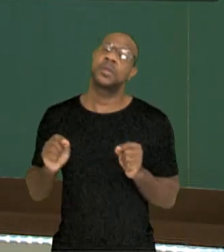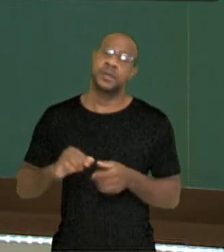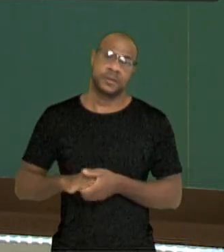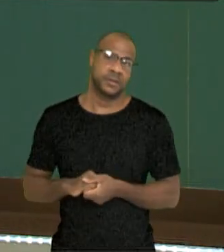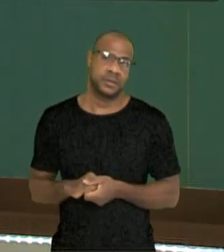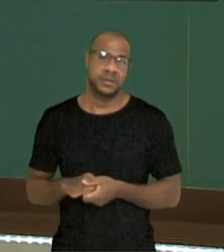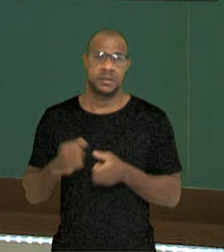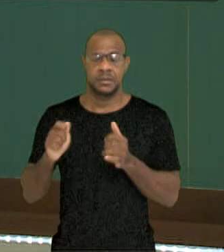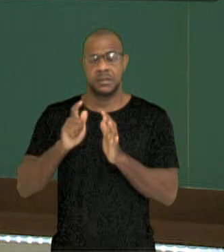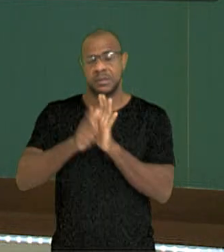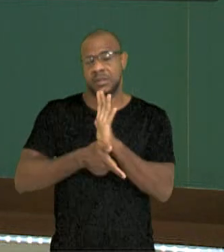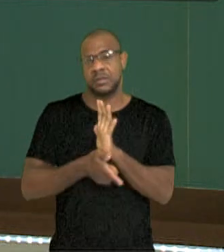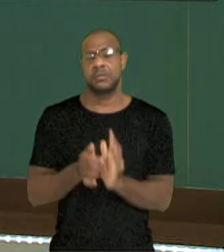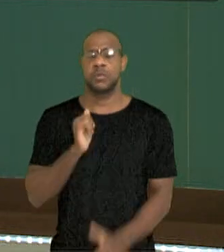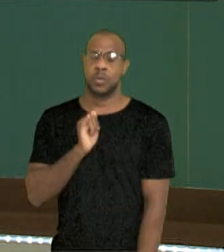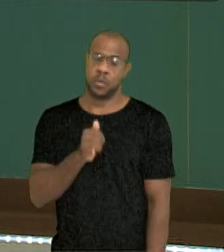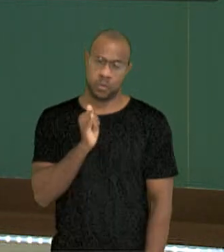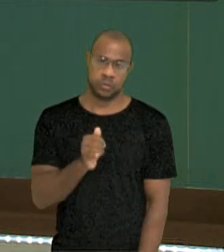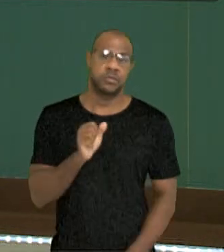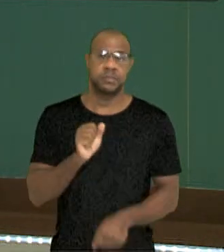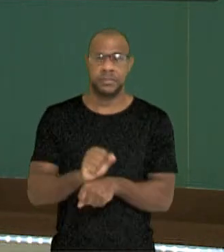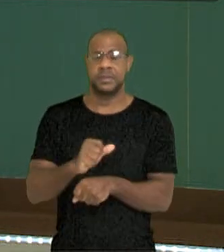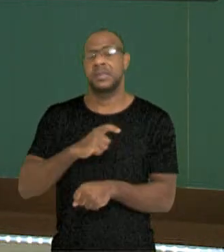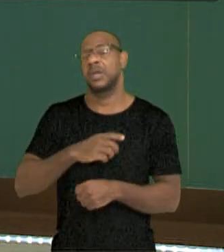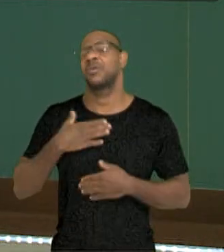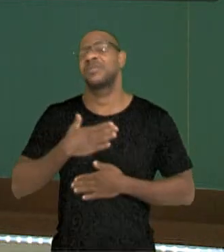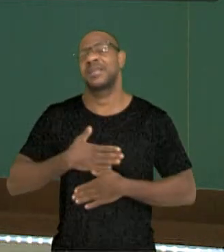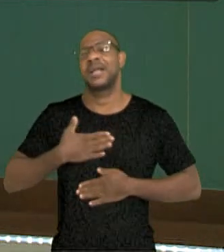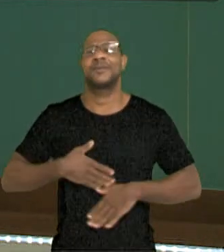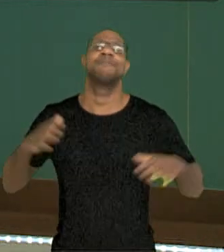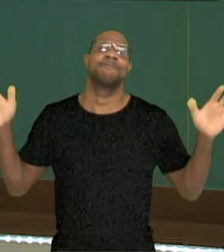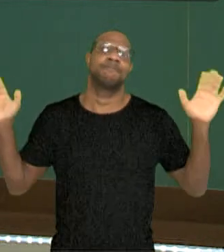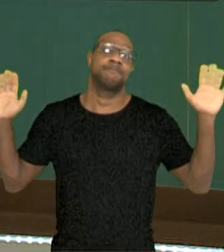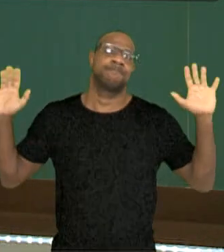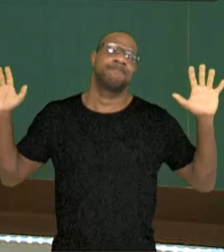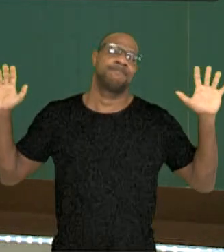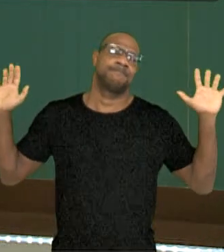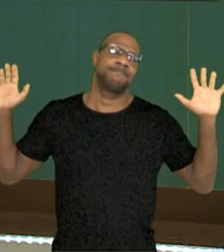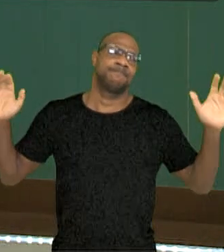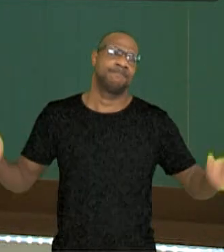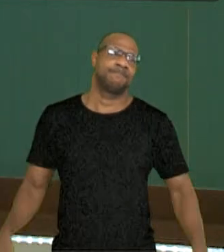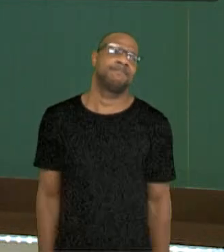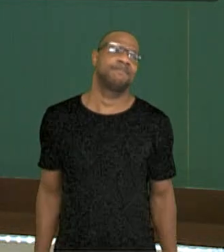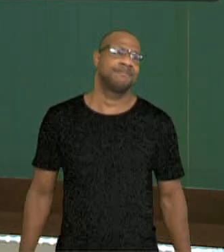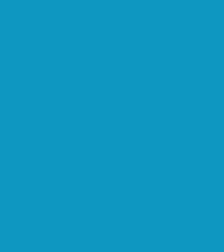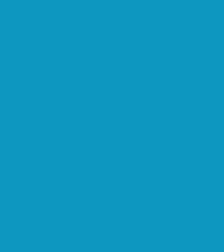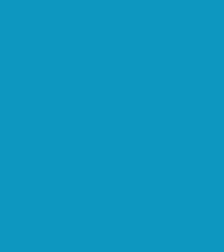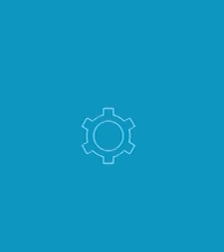sobre o gênero conto. Espero que vocês tenham gostado e até breve.